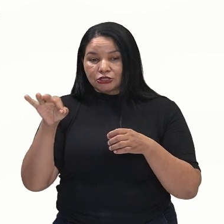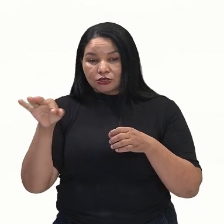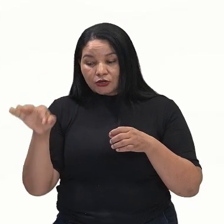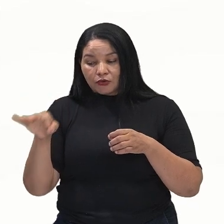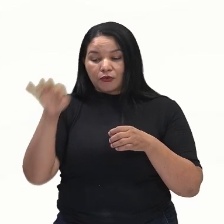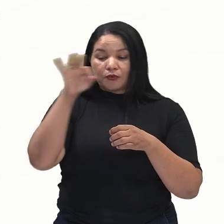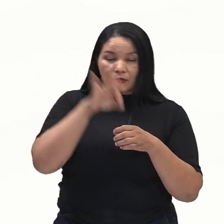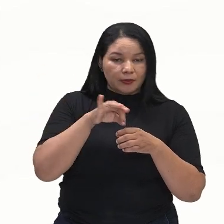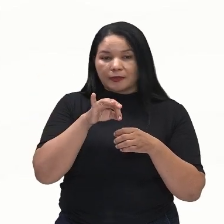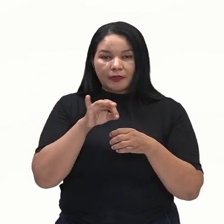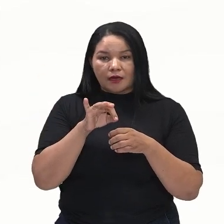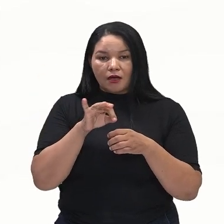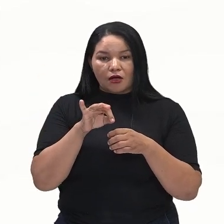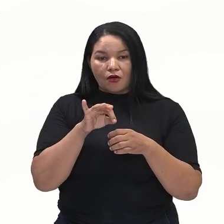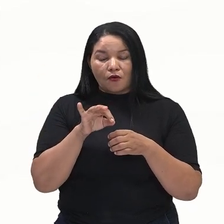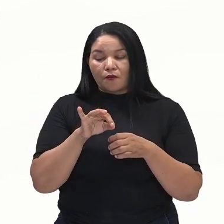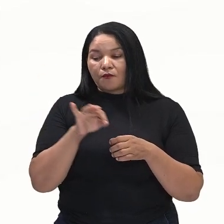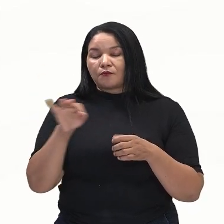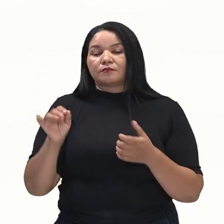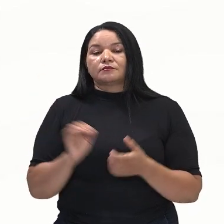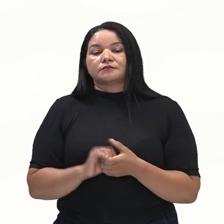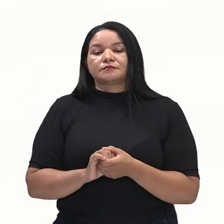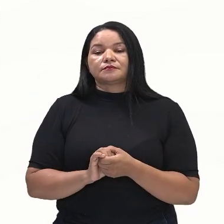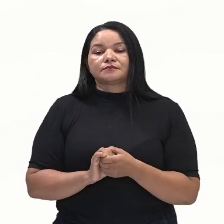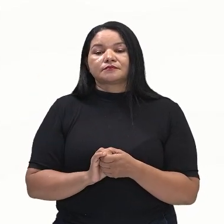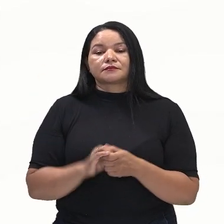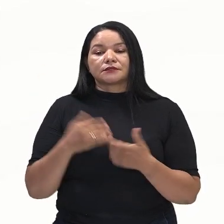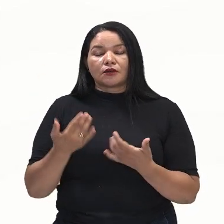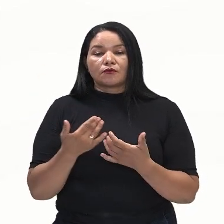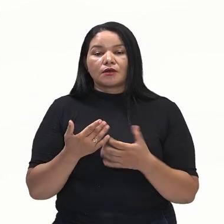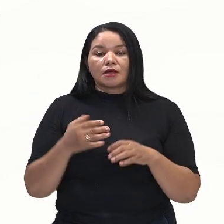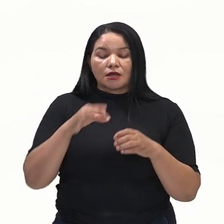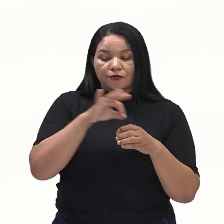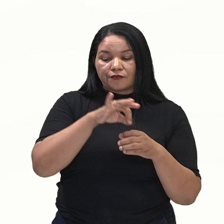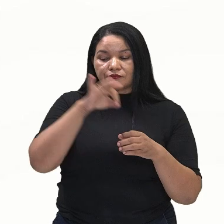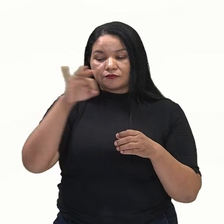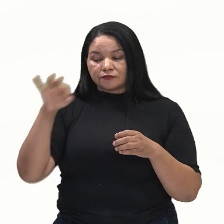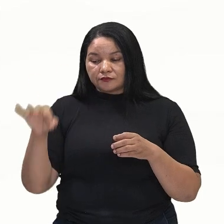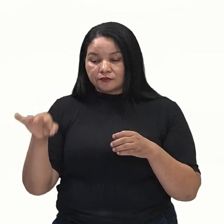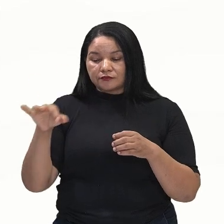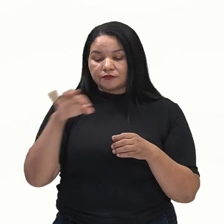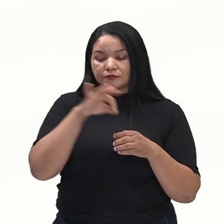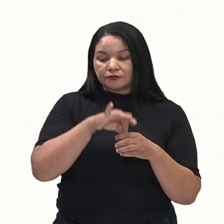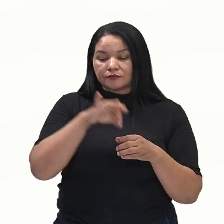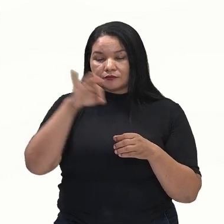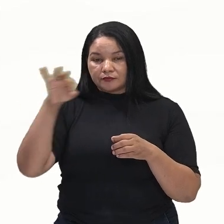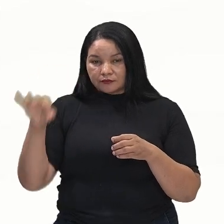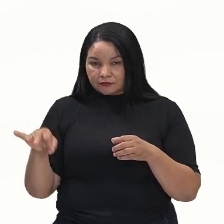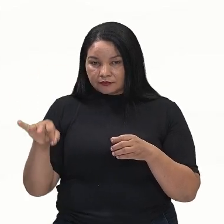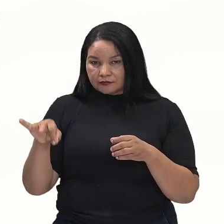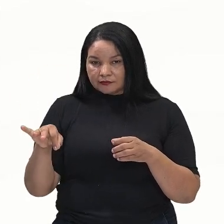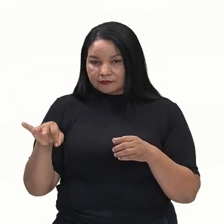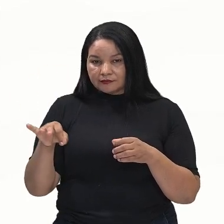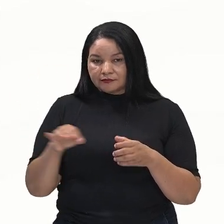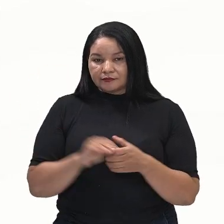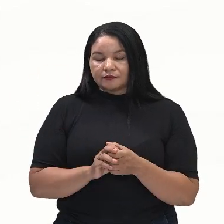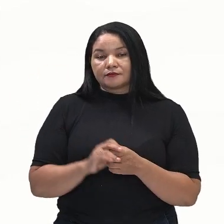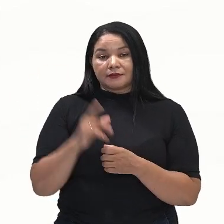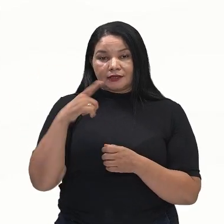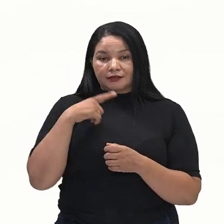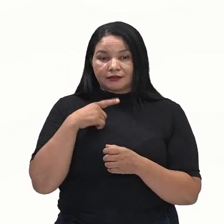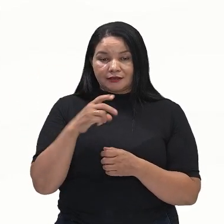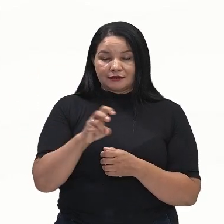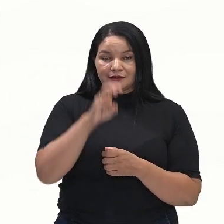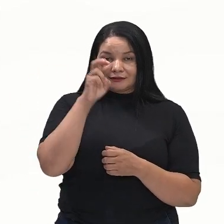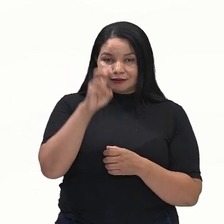E essa retirada é uma retirada sucessiva. Quer dizer que você tem 5 tickets, onde